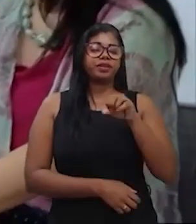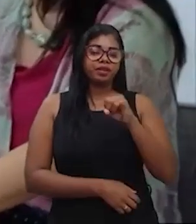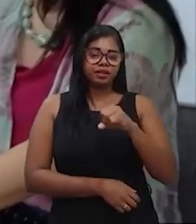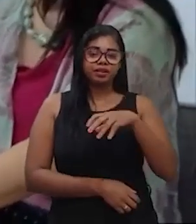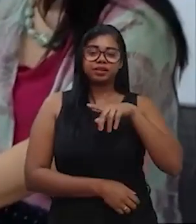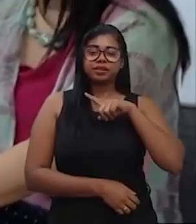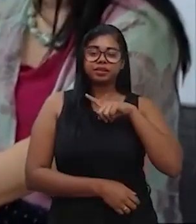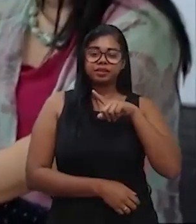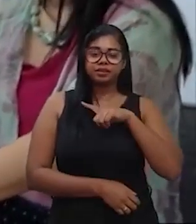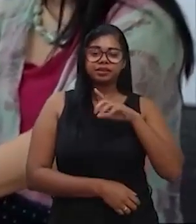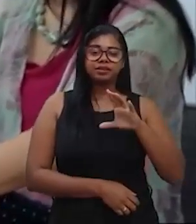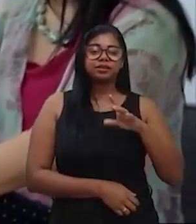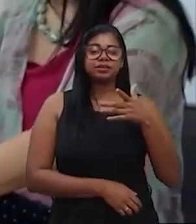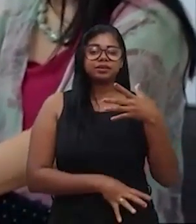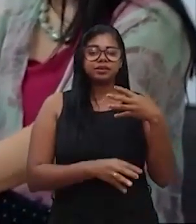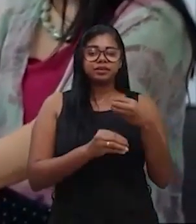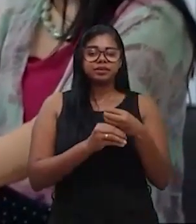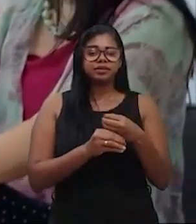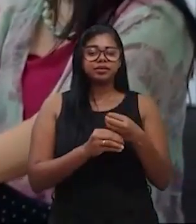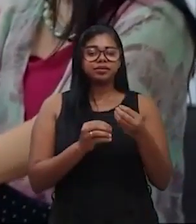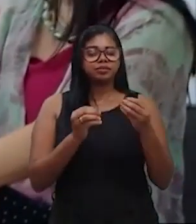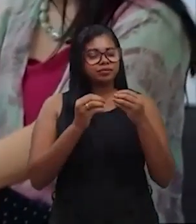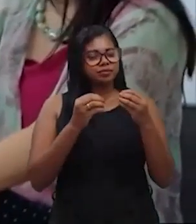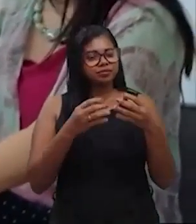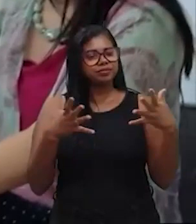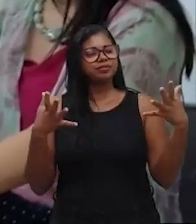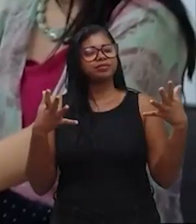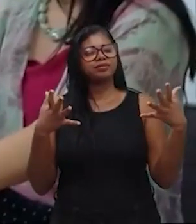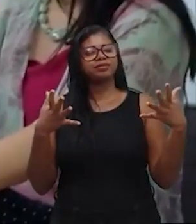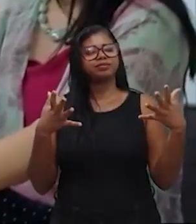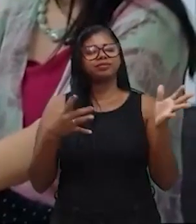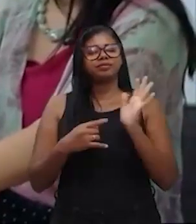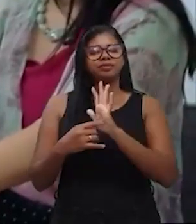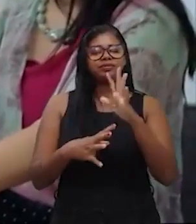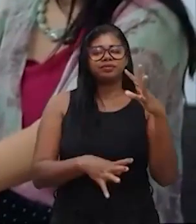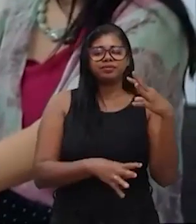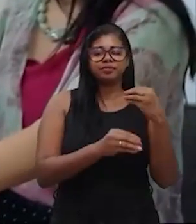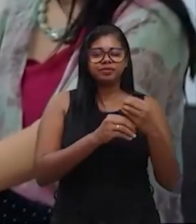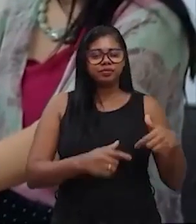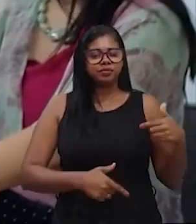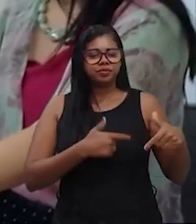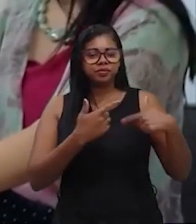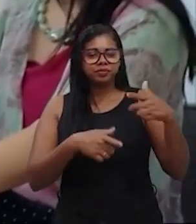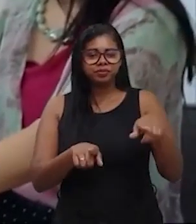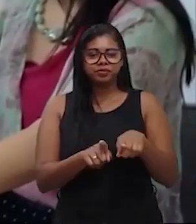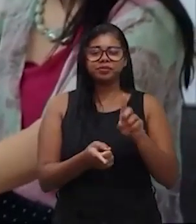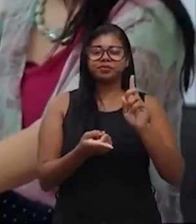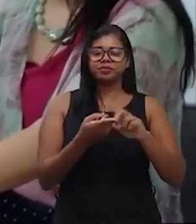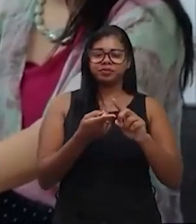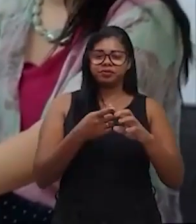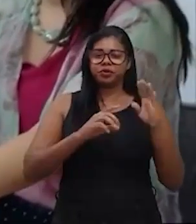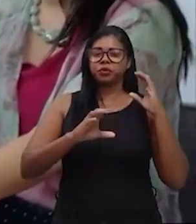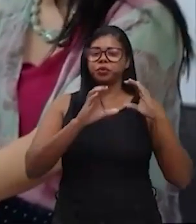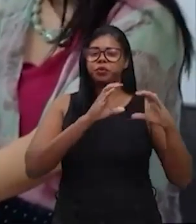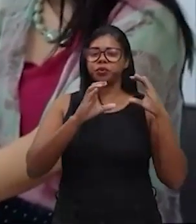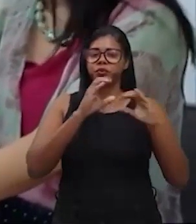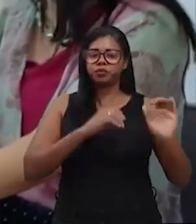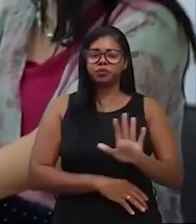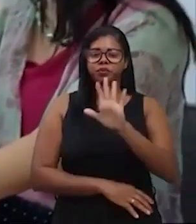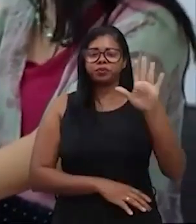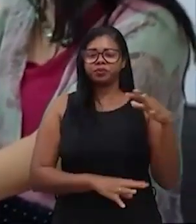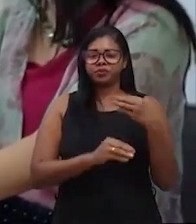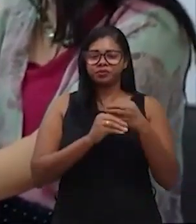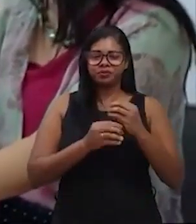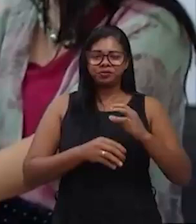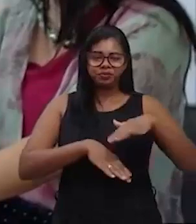a possibilidade de tornar-se criativo, que isso é uma das grandes questões quando a gente está trabalhando com comunicação, de maneira